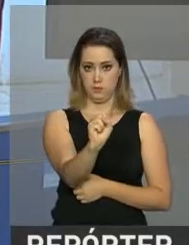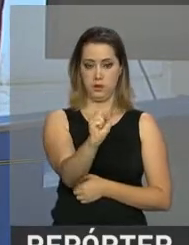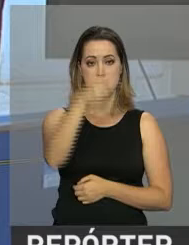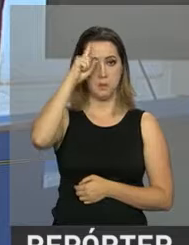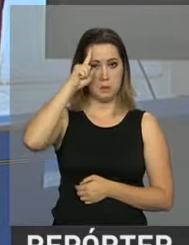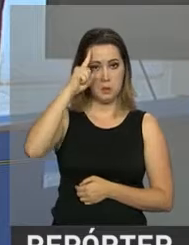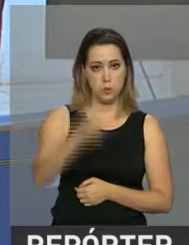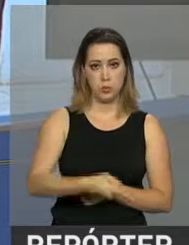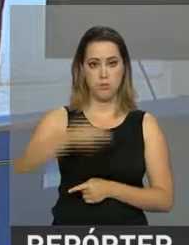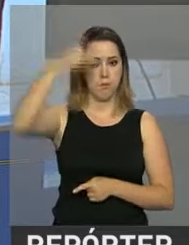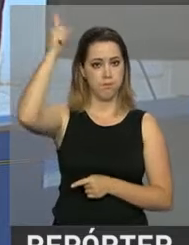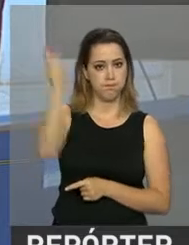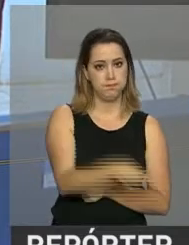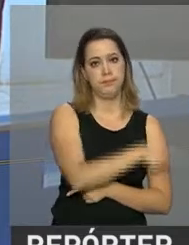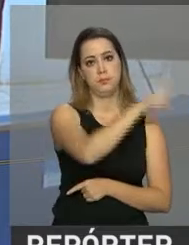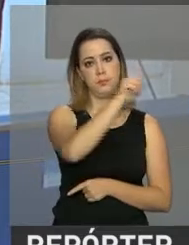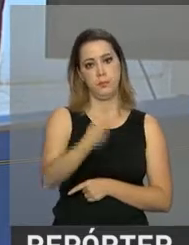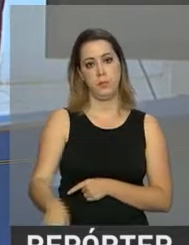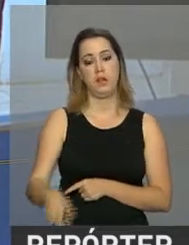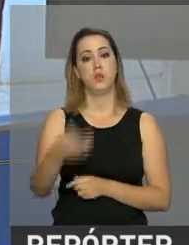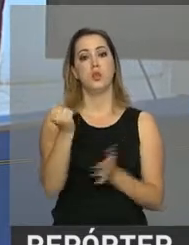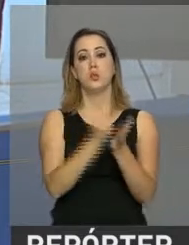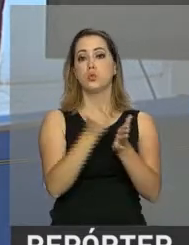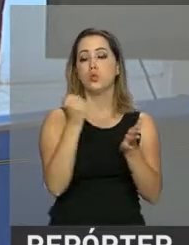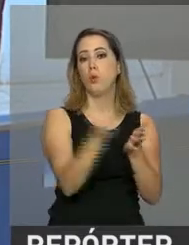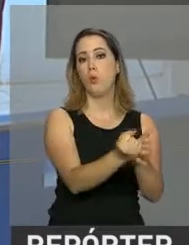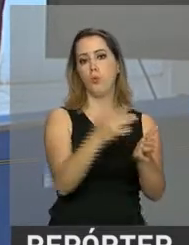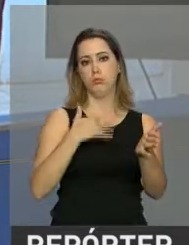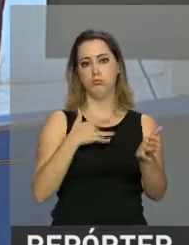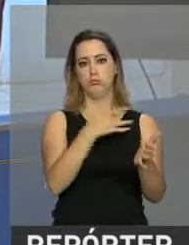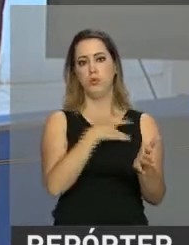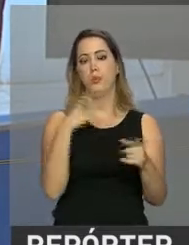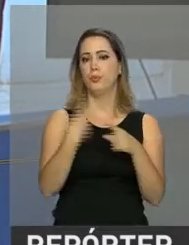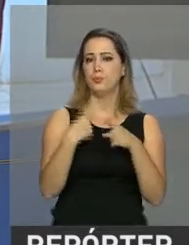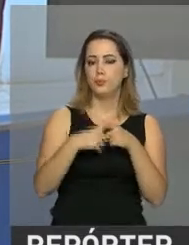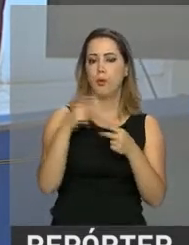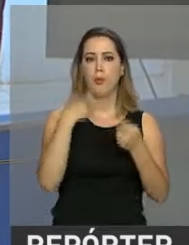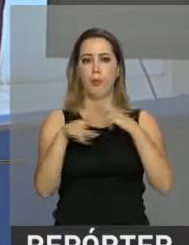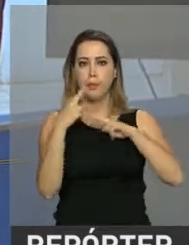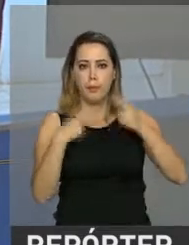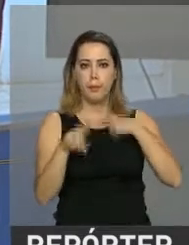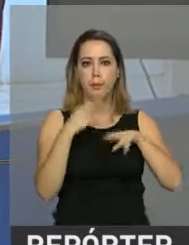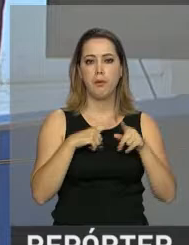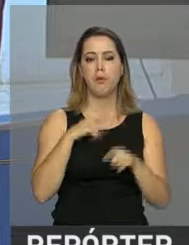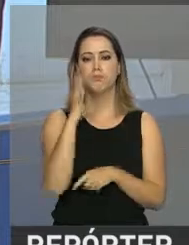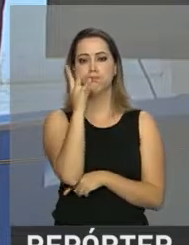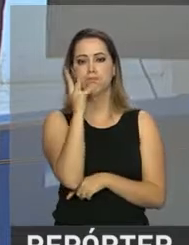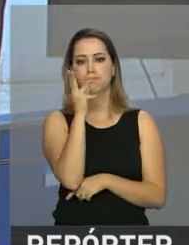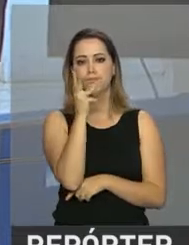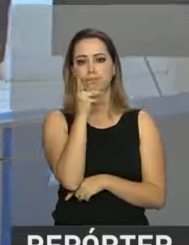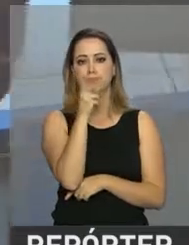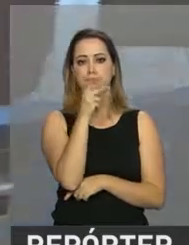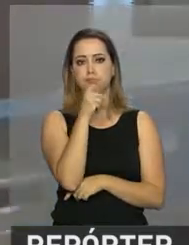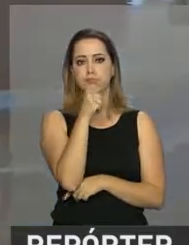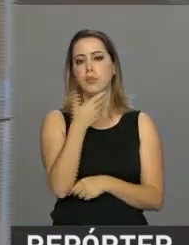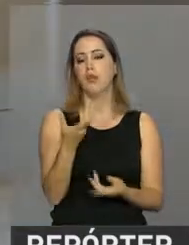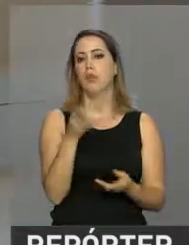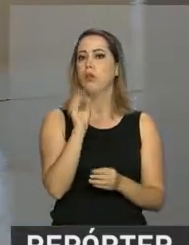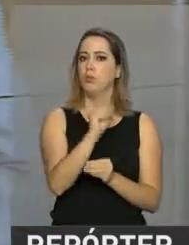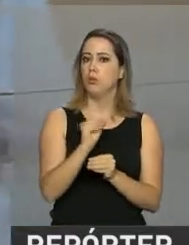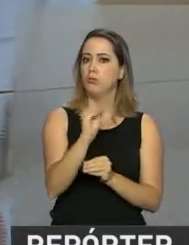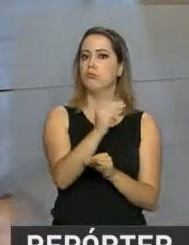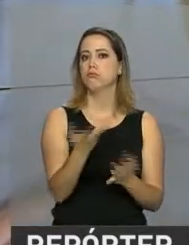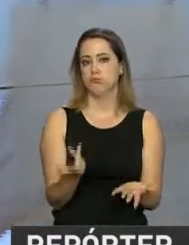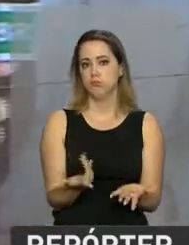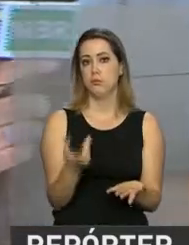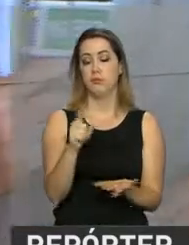a ANS, determinou a suspensão de planos de saúde por causa de reclamações e demora no atendimento. Ao vivo, o repórter